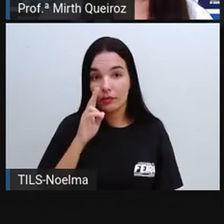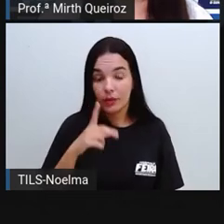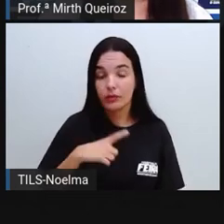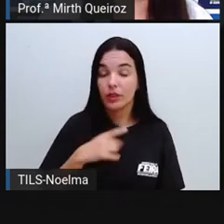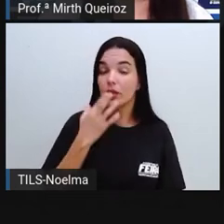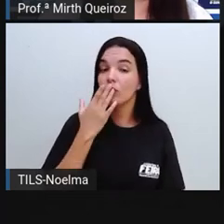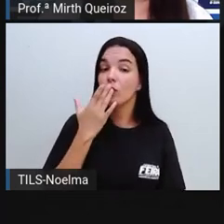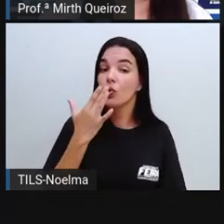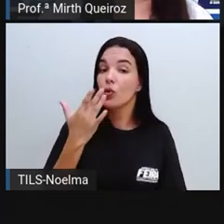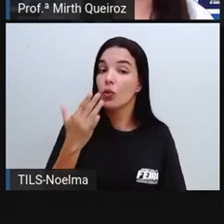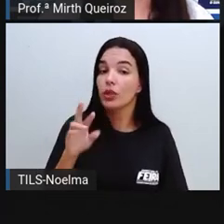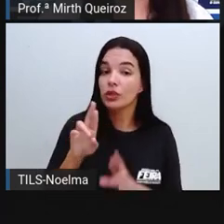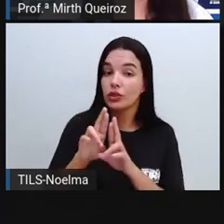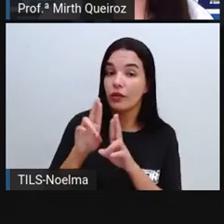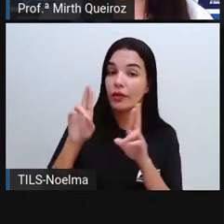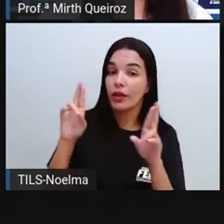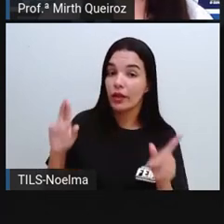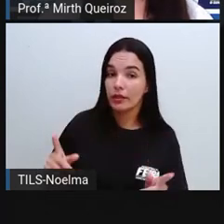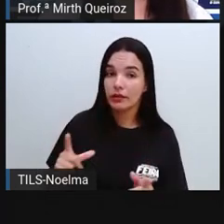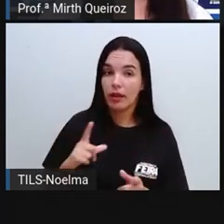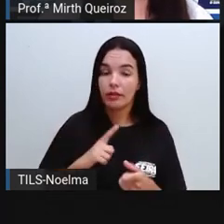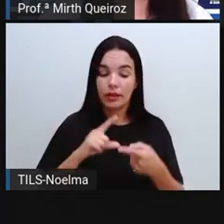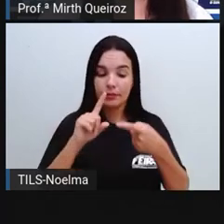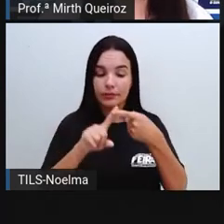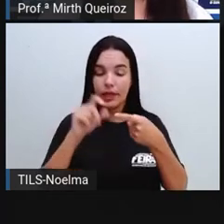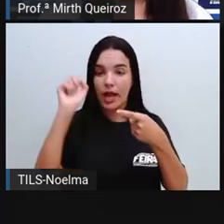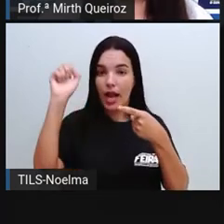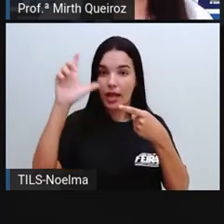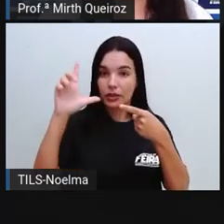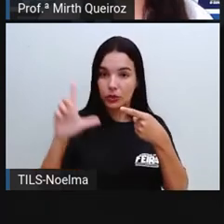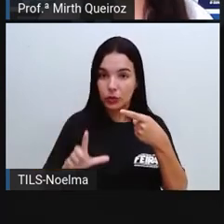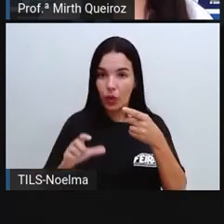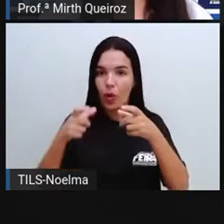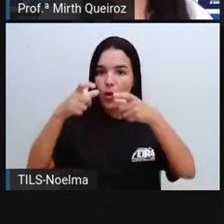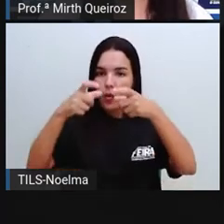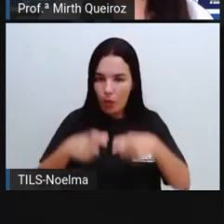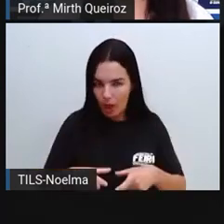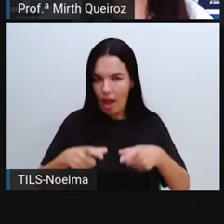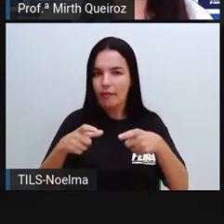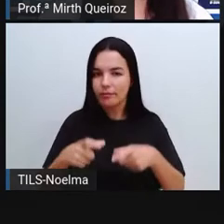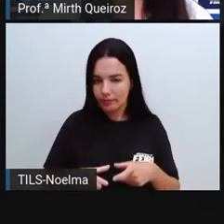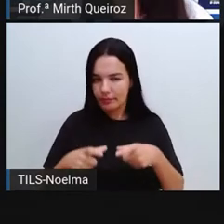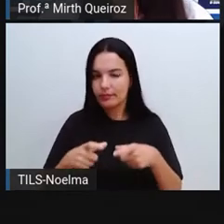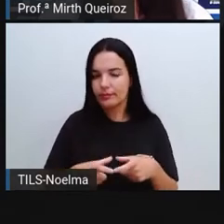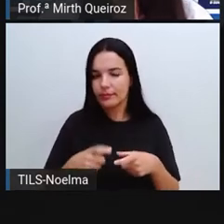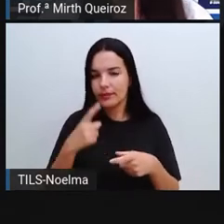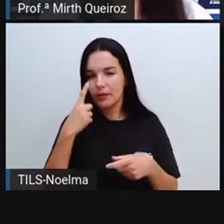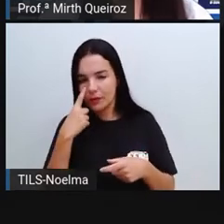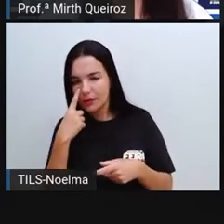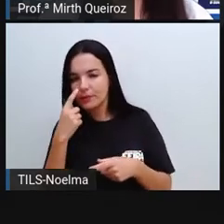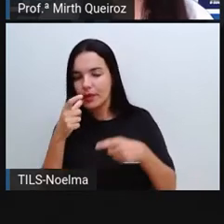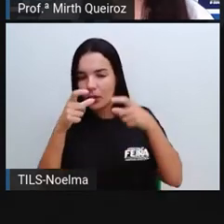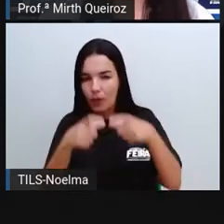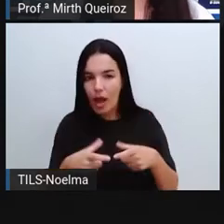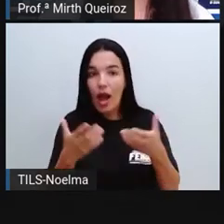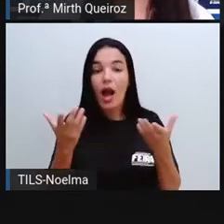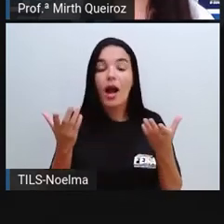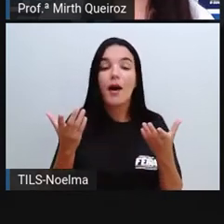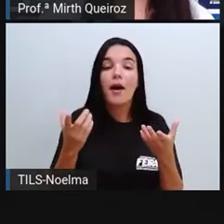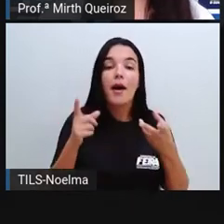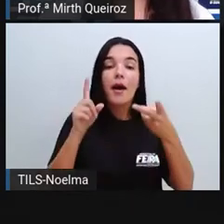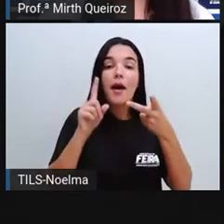cores diferentes aí. De azul vai representar o lugar, né? Vai estar falando em que lugar aconteceu.